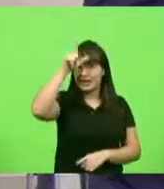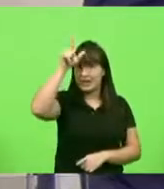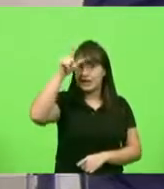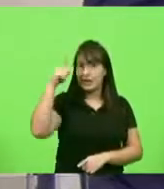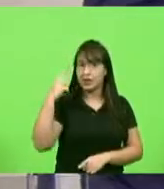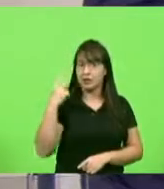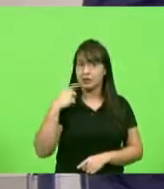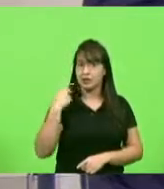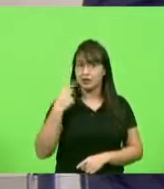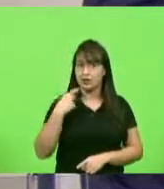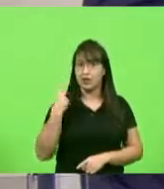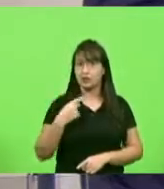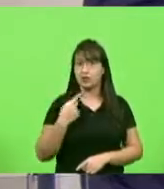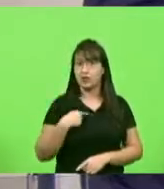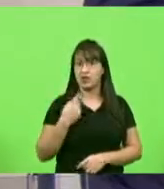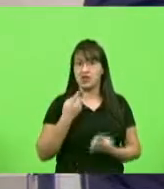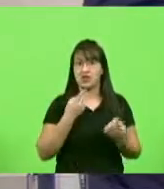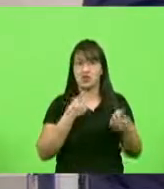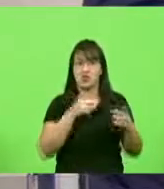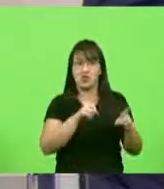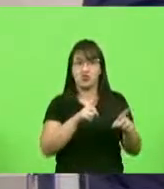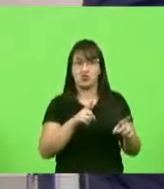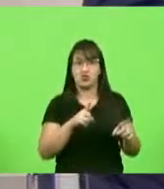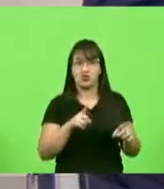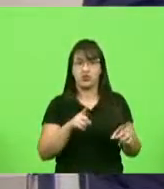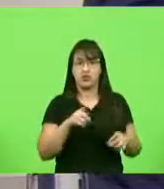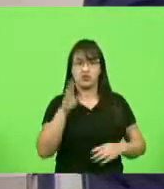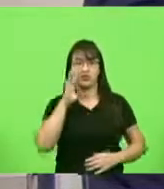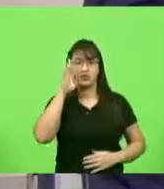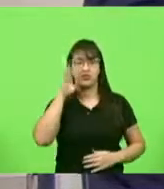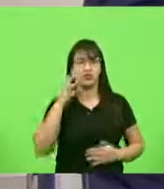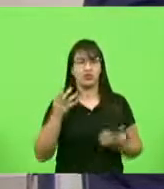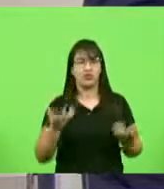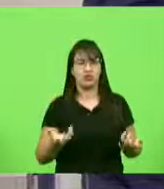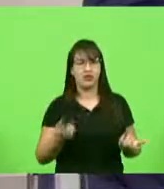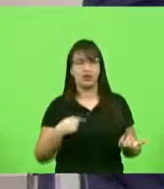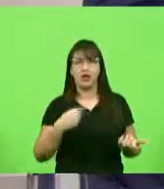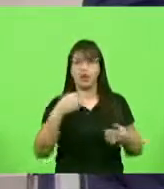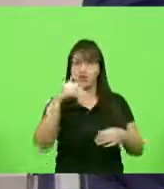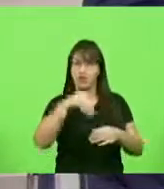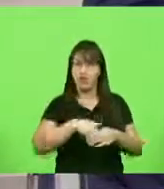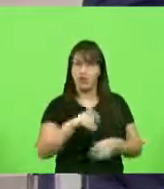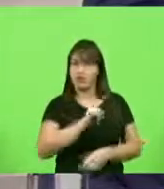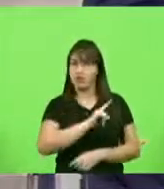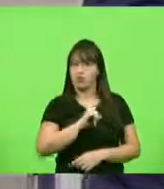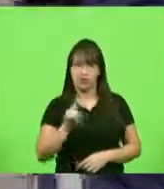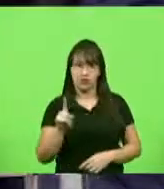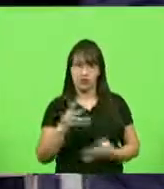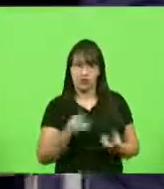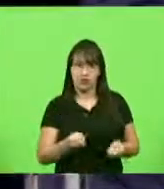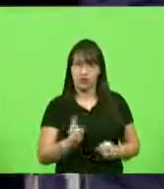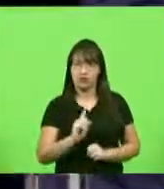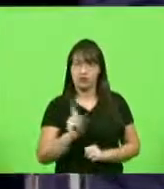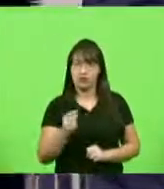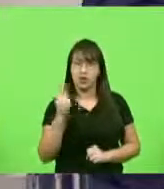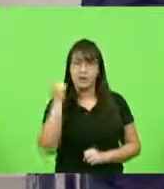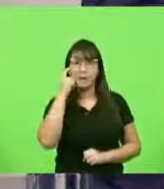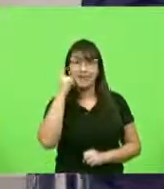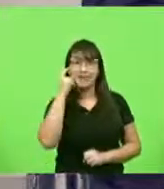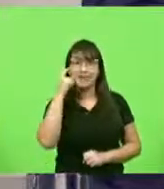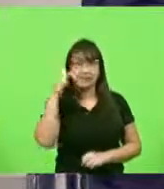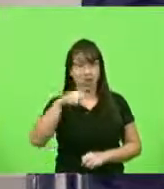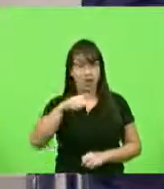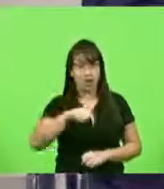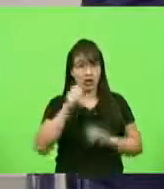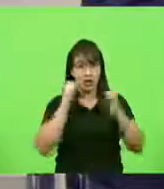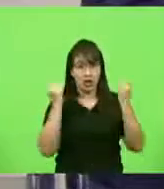um carteiraço de oficial e praça. Para esse, eu voto não, pensando na casa,